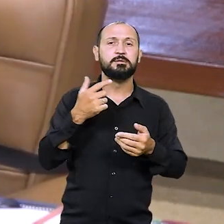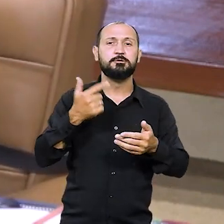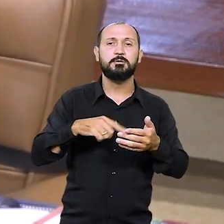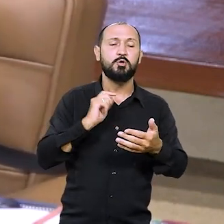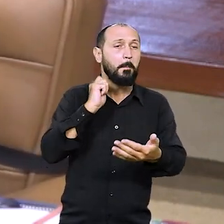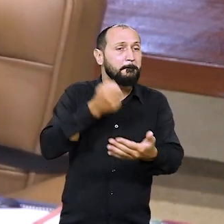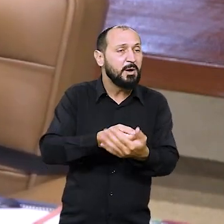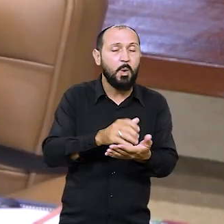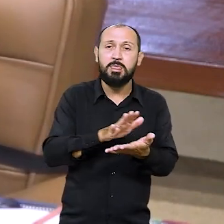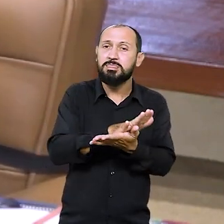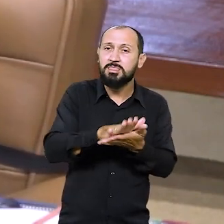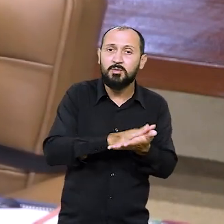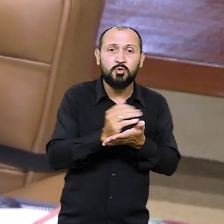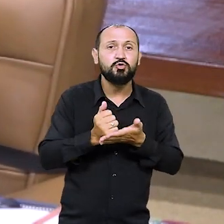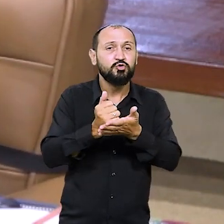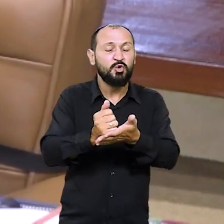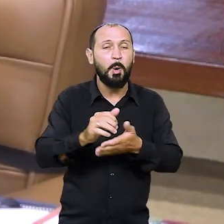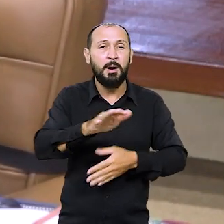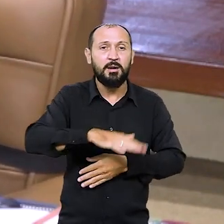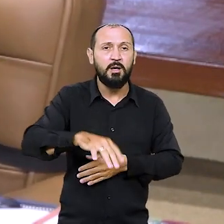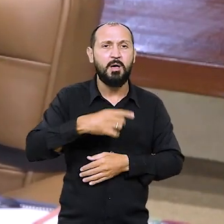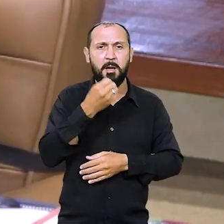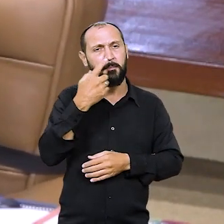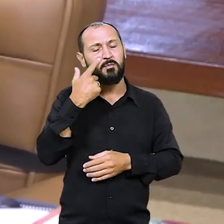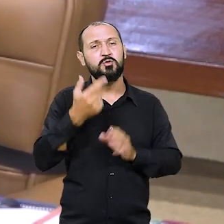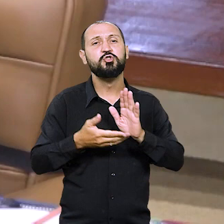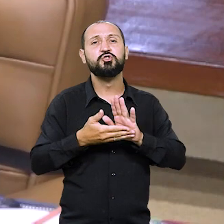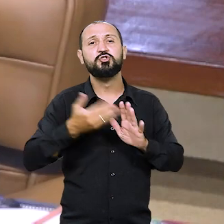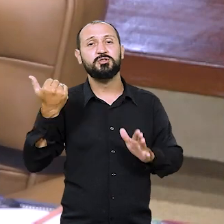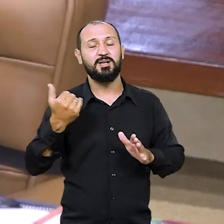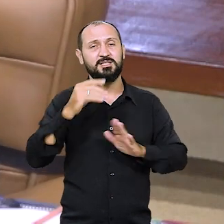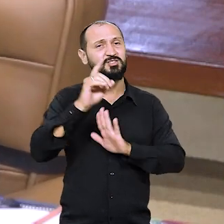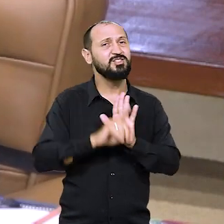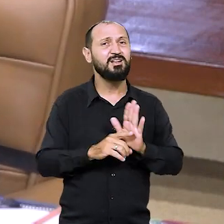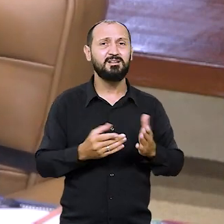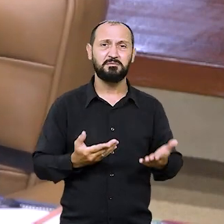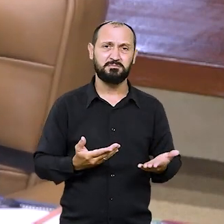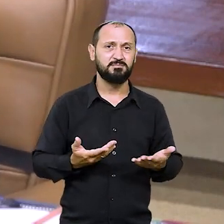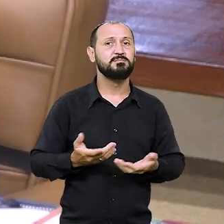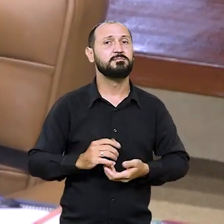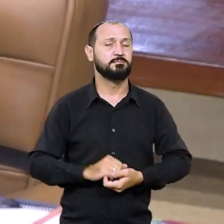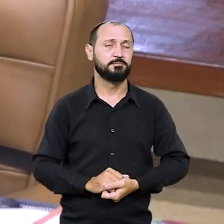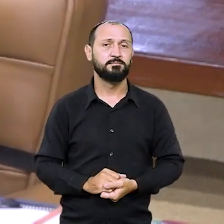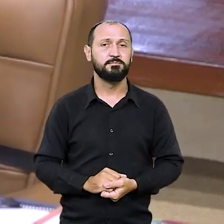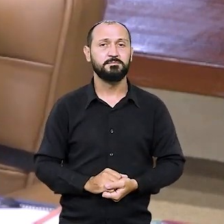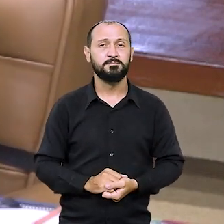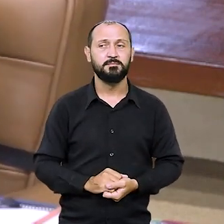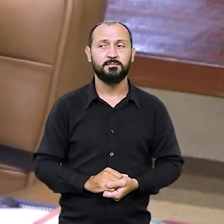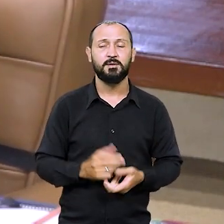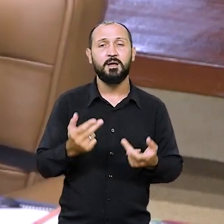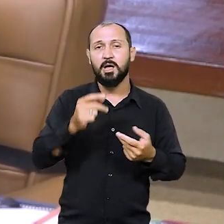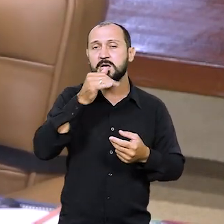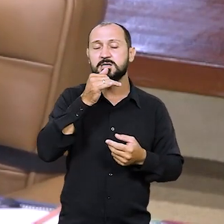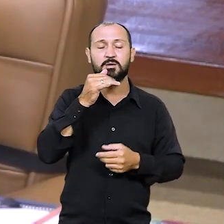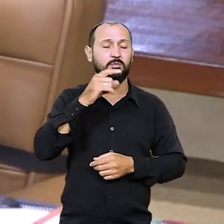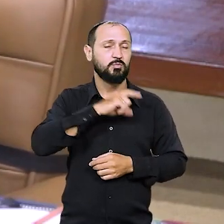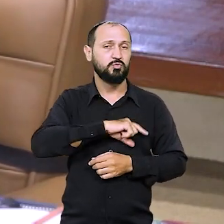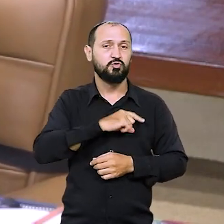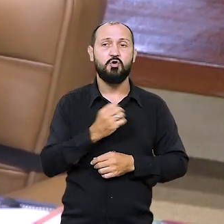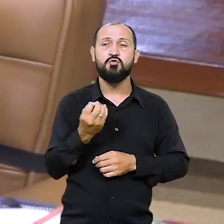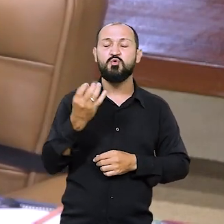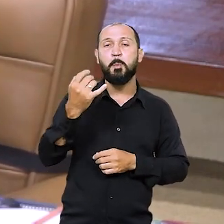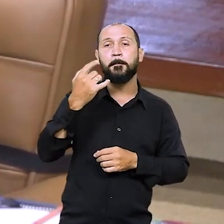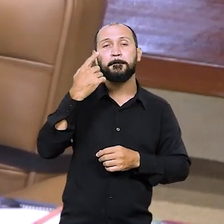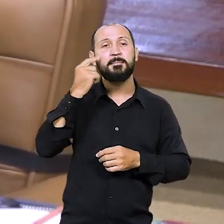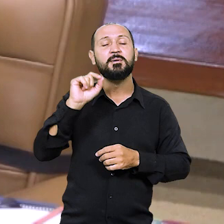reincidente e que não paga a responsabilidade civil, vale a pena caçar a carteira. A apreensão do passaporte,